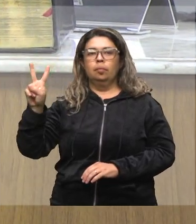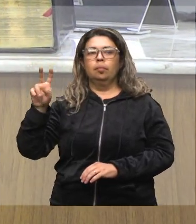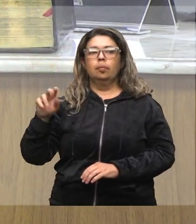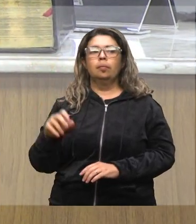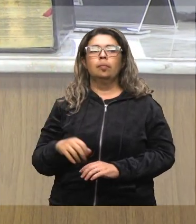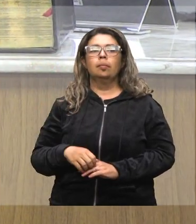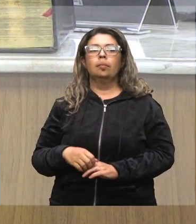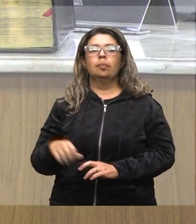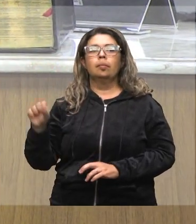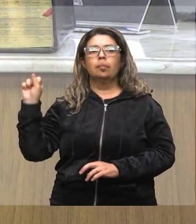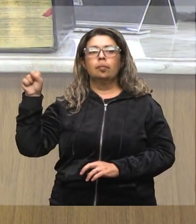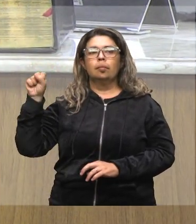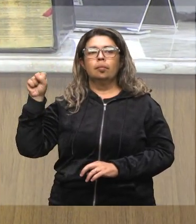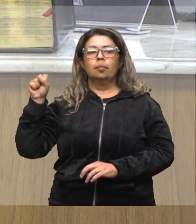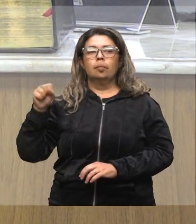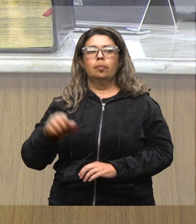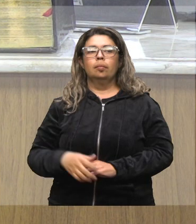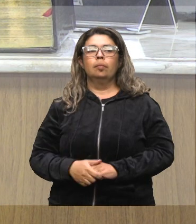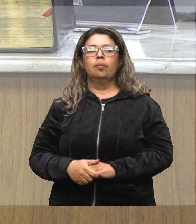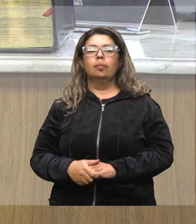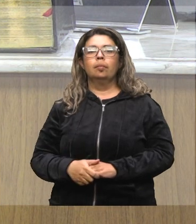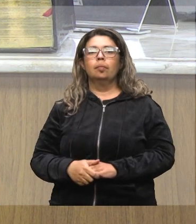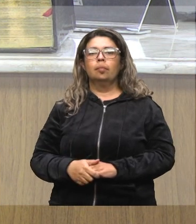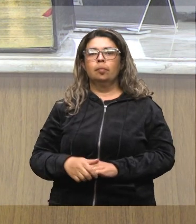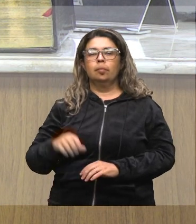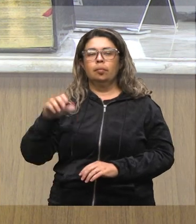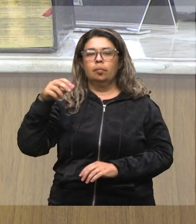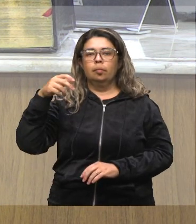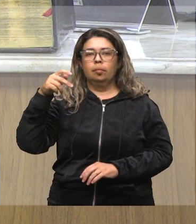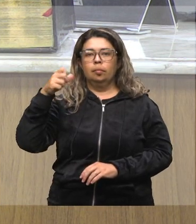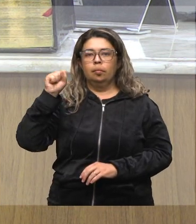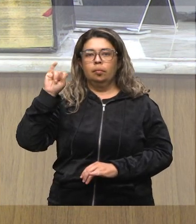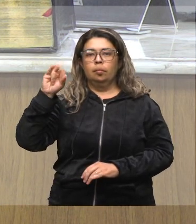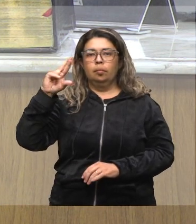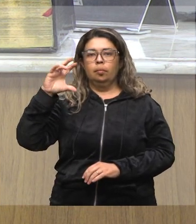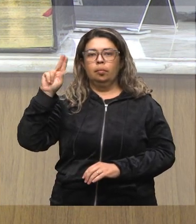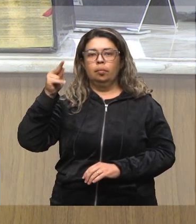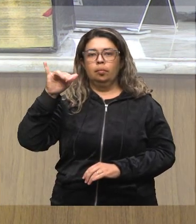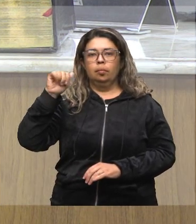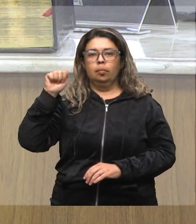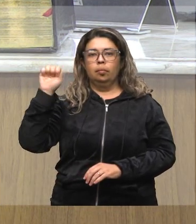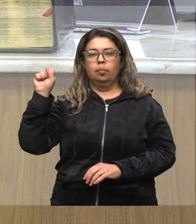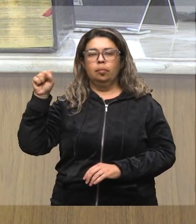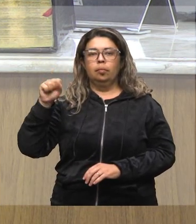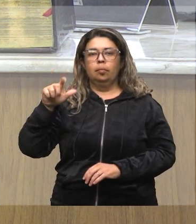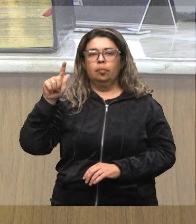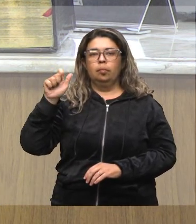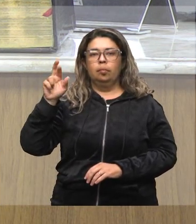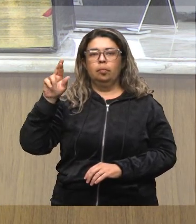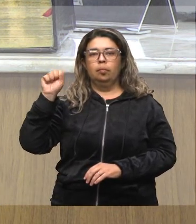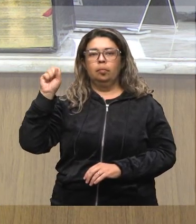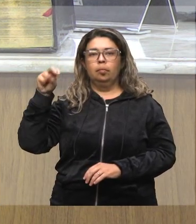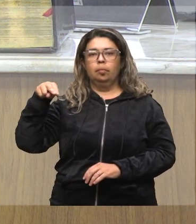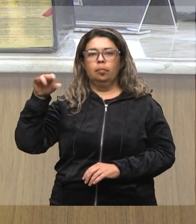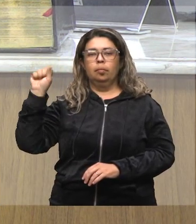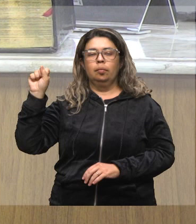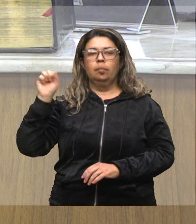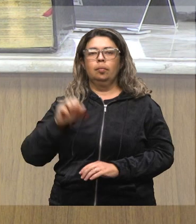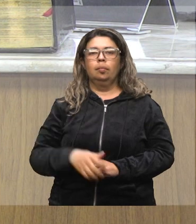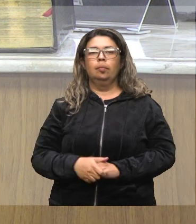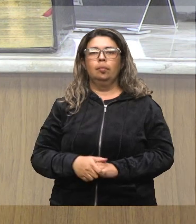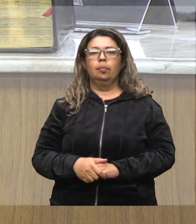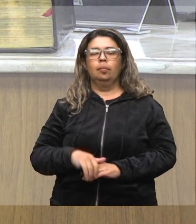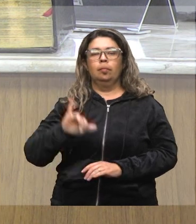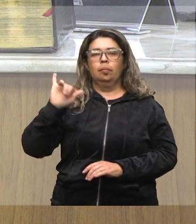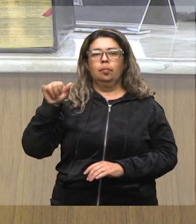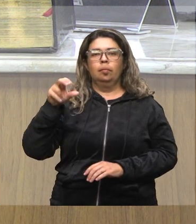Souza. Fernando Vieira vota sim, assistência social. Fernando Pereira Cirque Júnior vota sim. Gerson Alves de Souza. Voto sim.